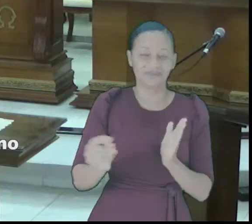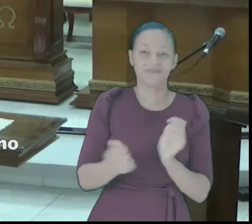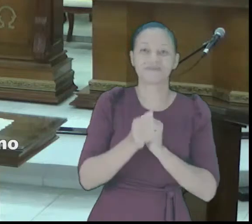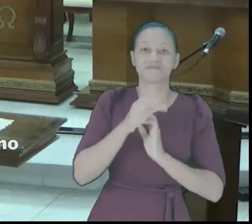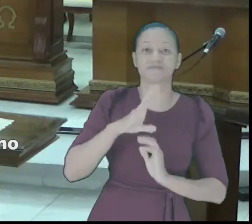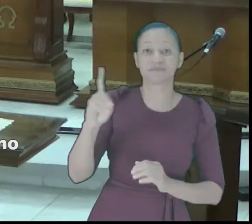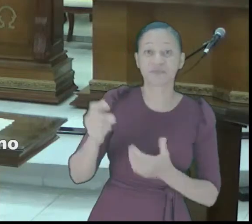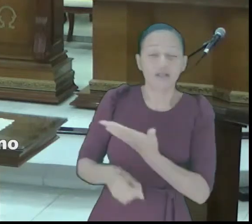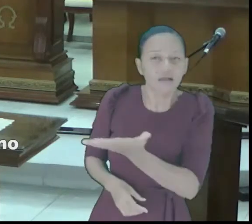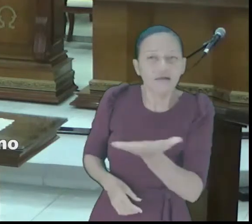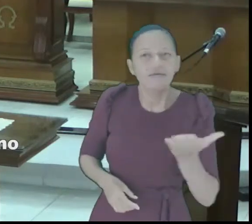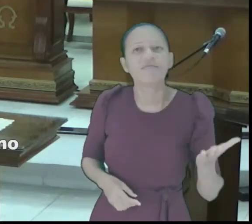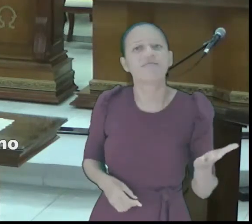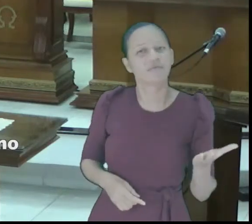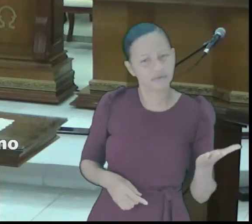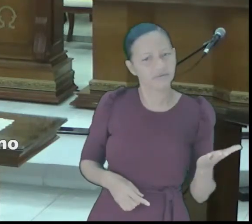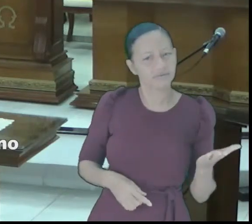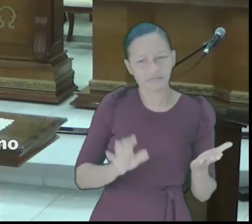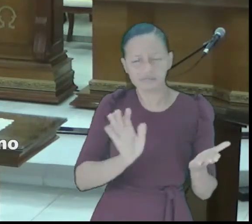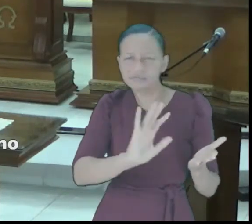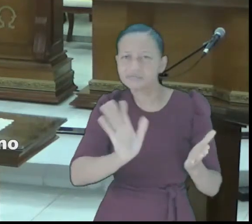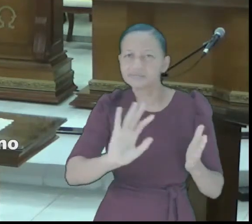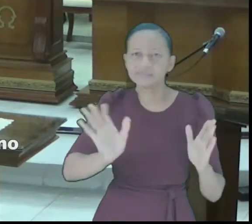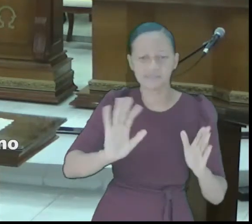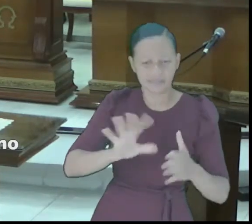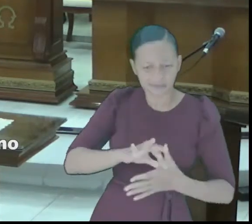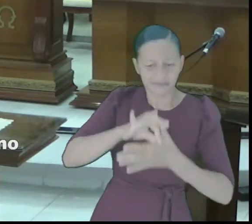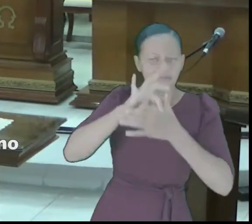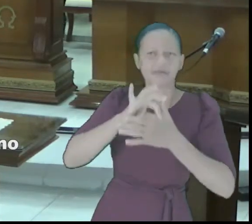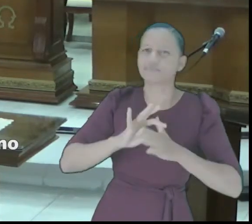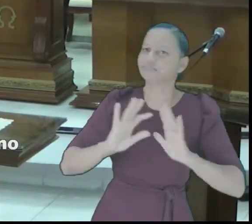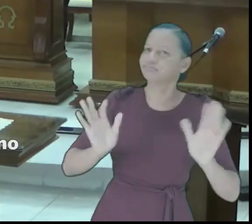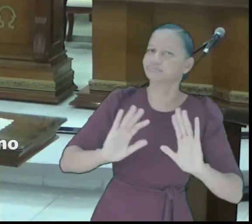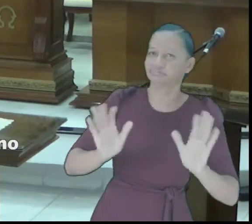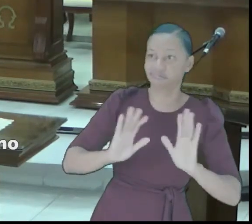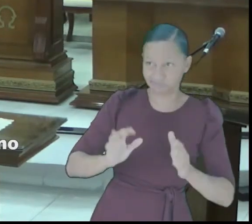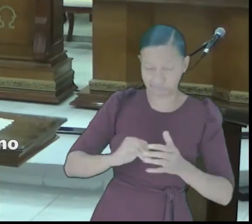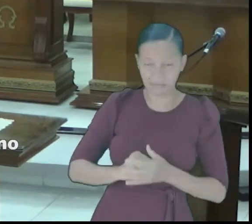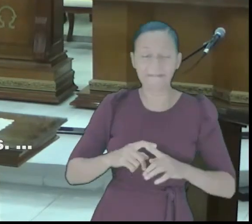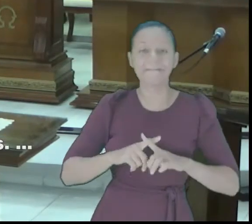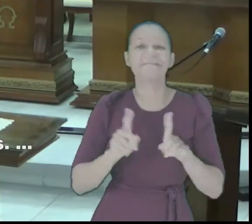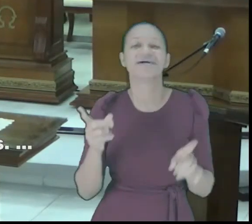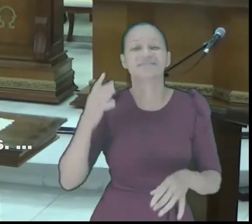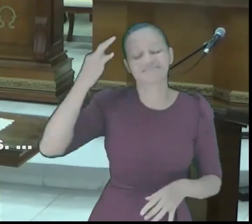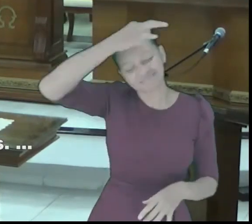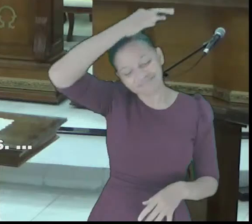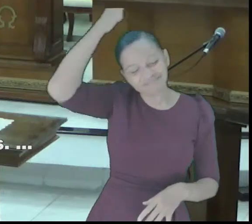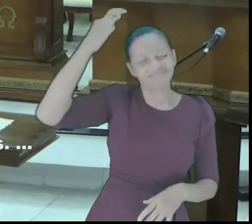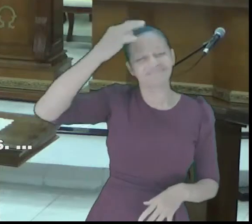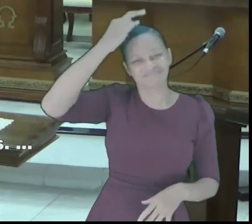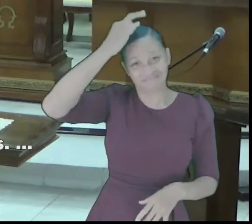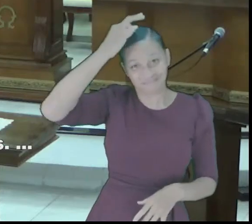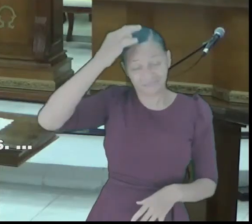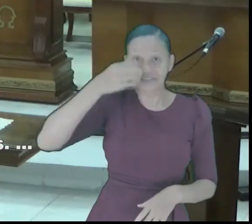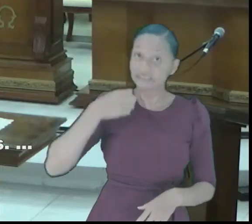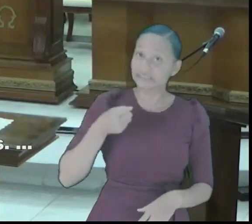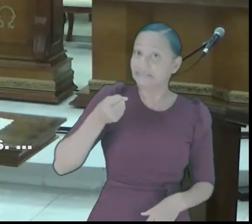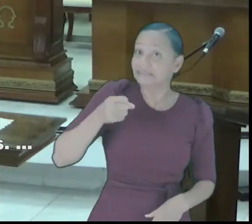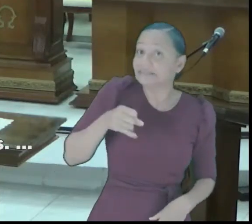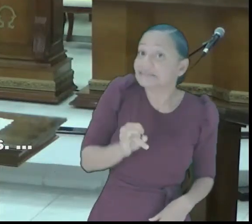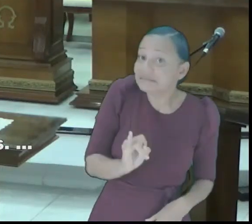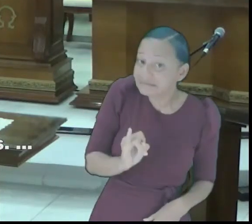Deus. Vós, porém, não estáis na carne, mas no Espírito, se